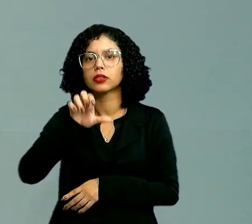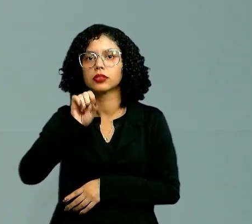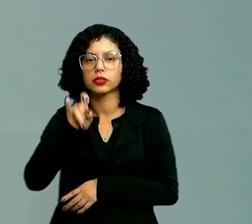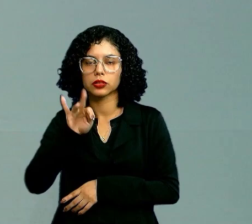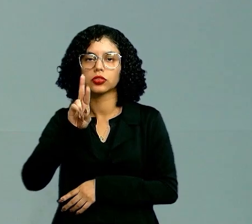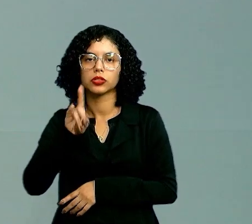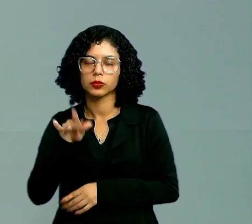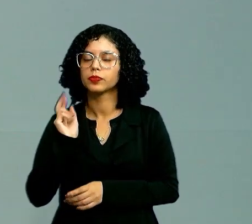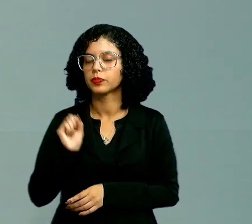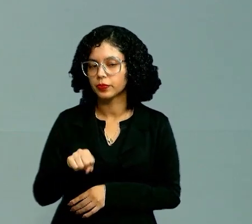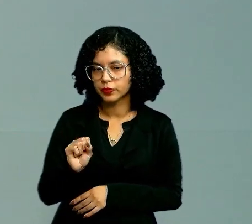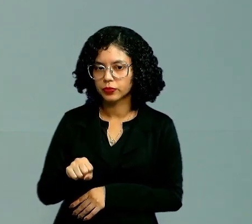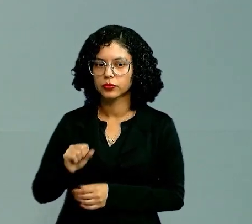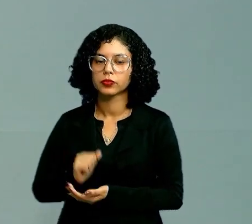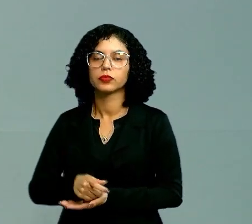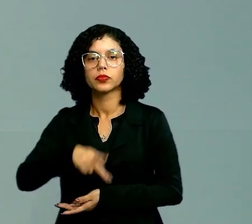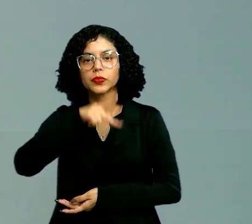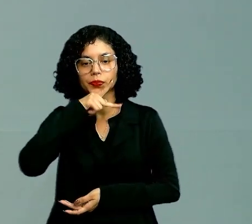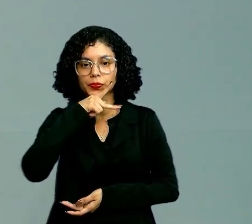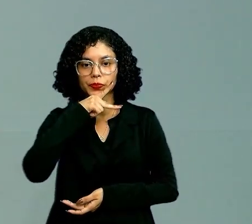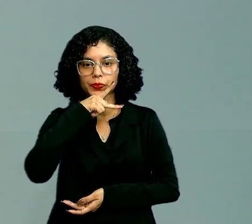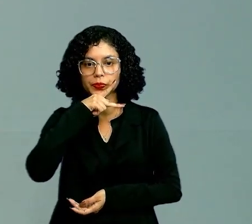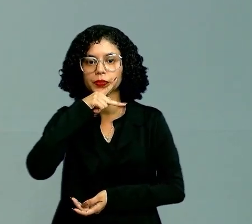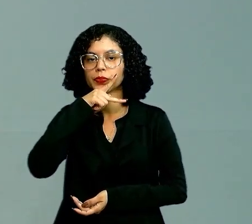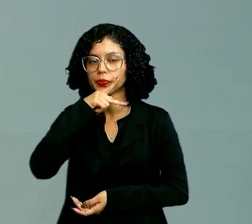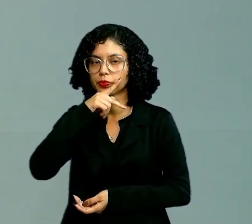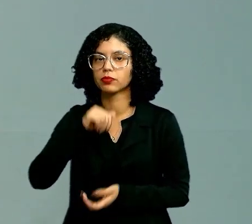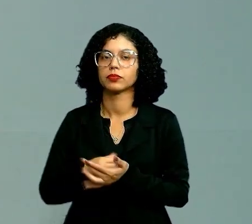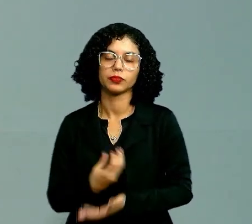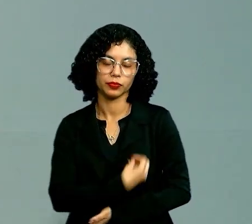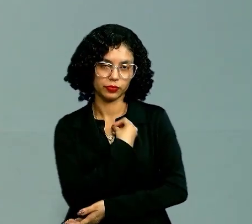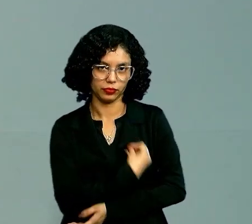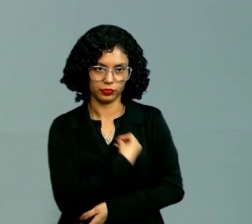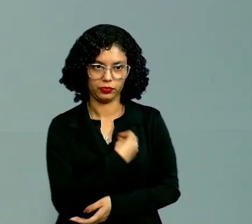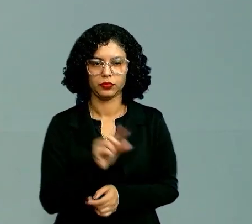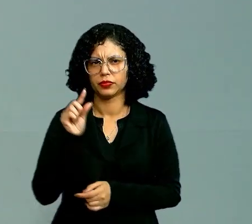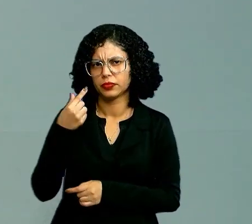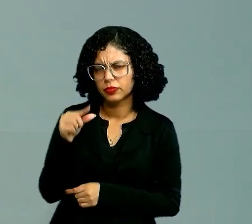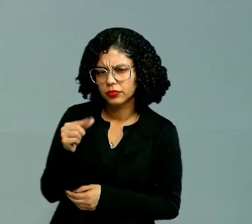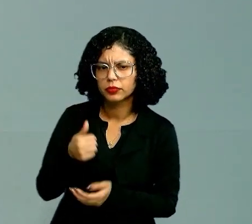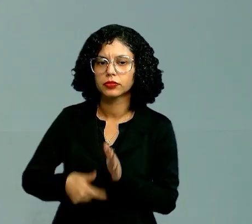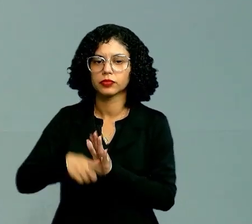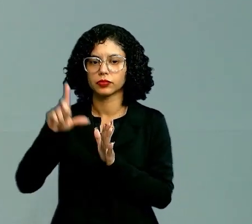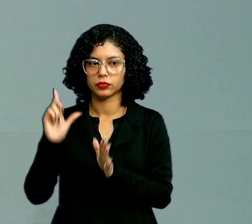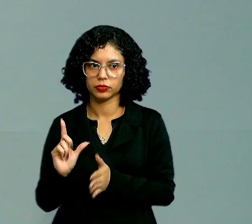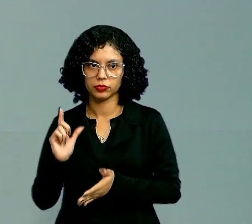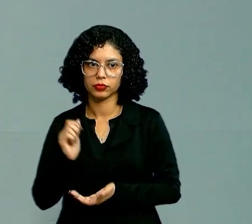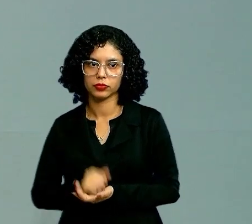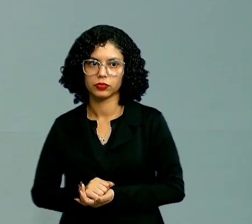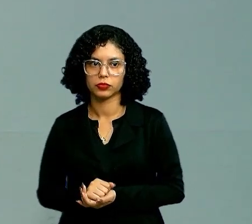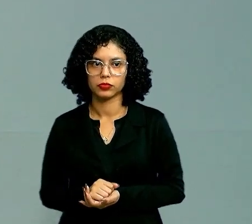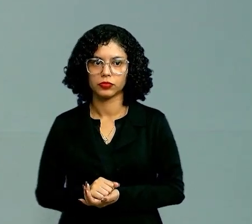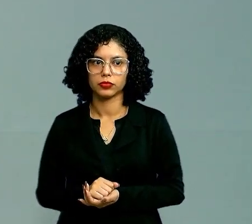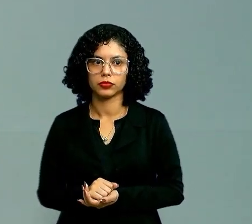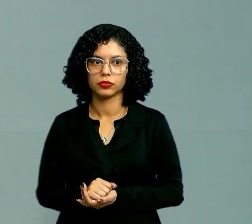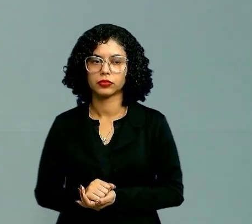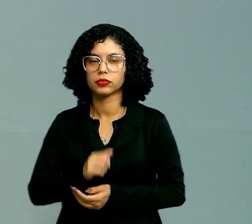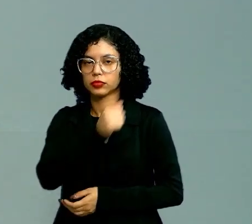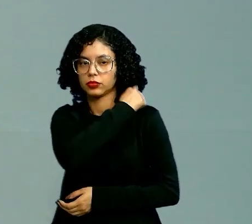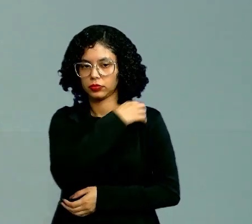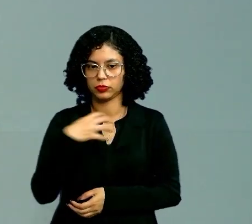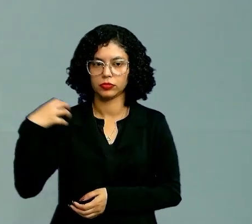isso mesmo Platão ele que viveu um pouquinho antes que de de